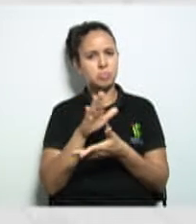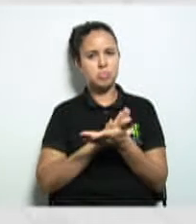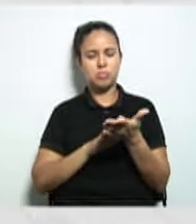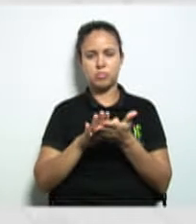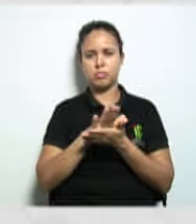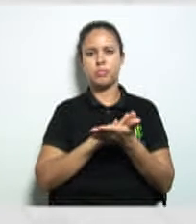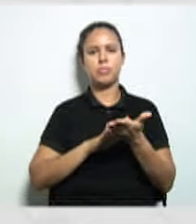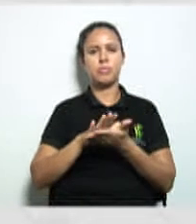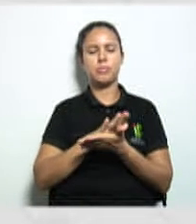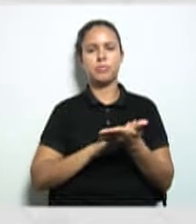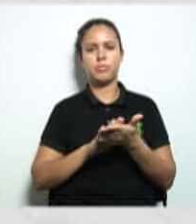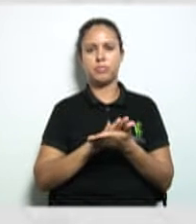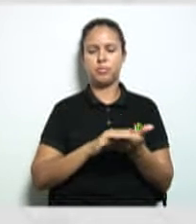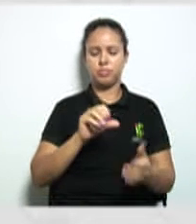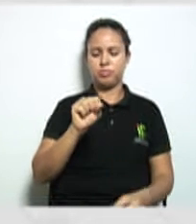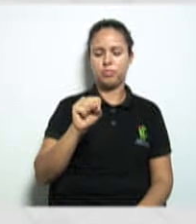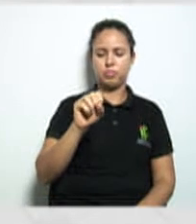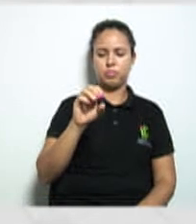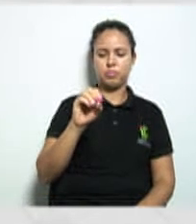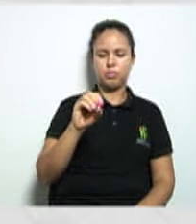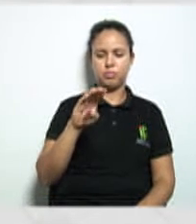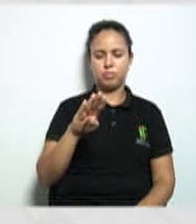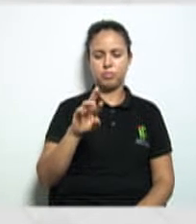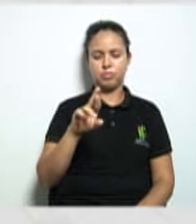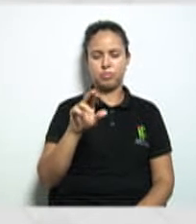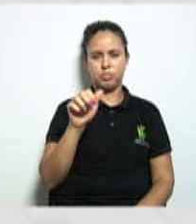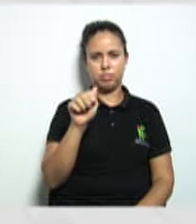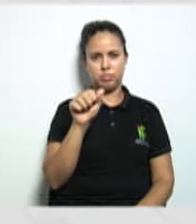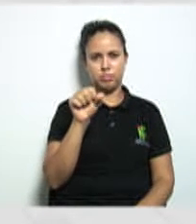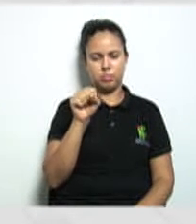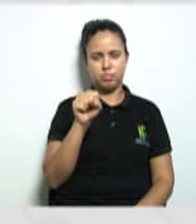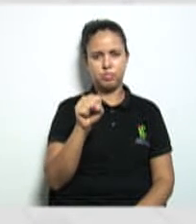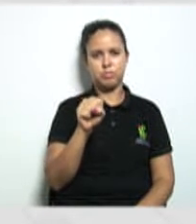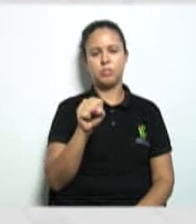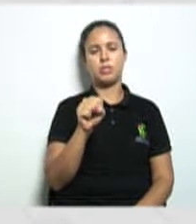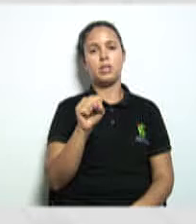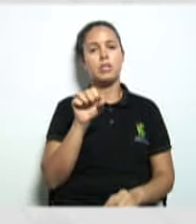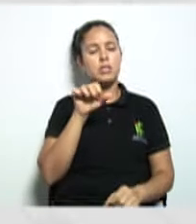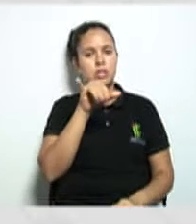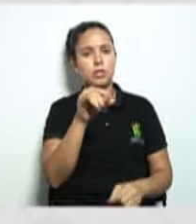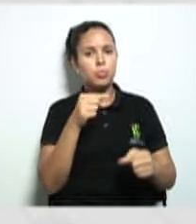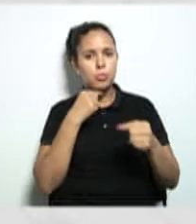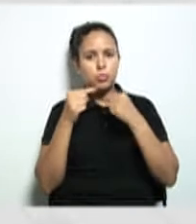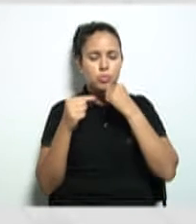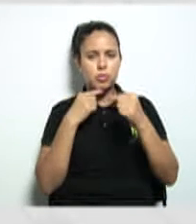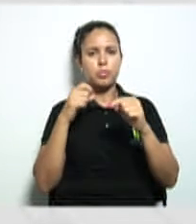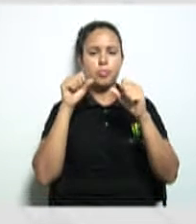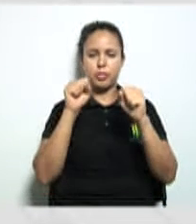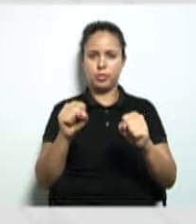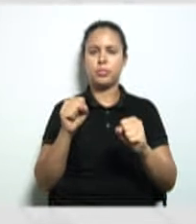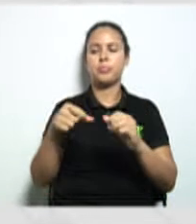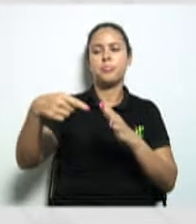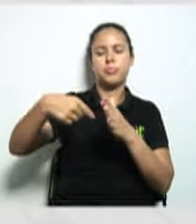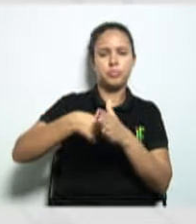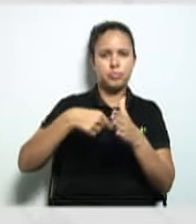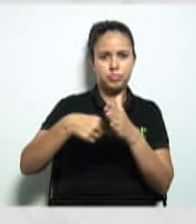essa questão aqui das sobras, mas se tiver dúvidas, manda aqui no chat que nós